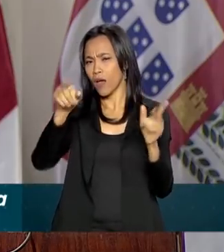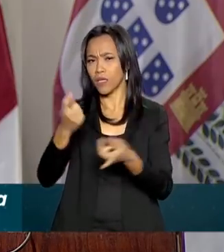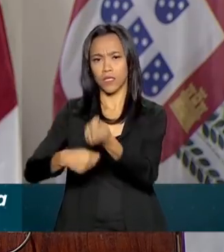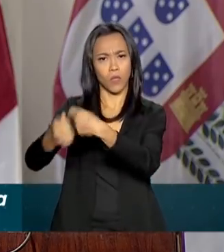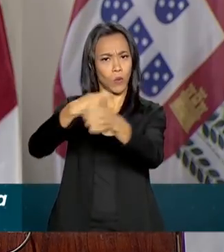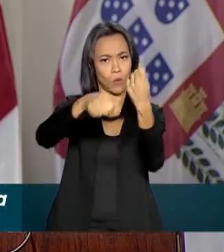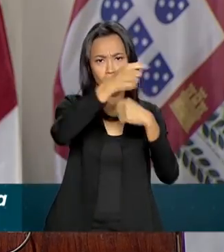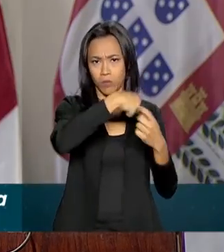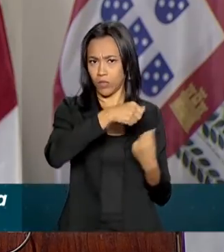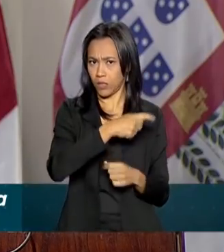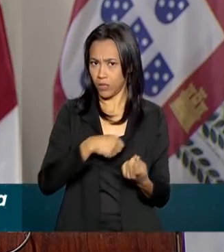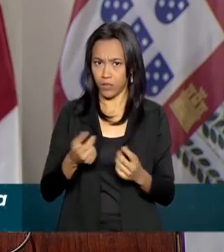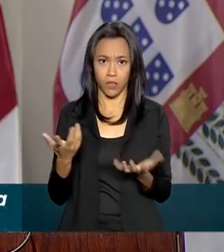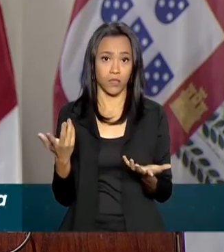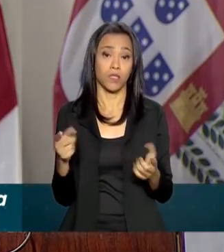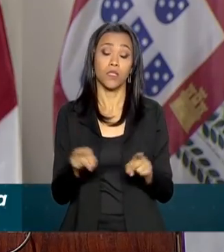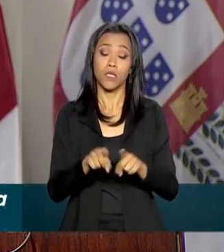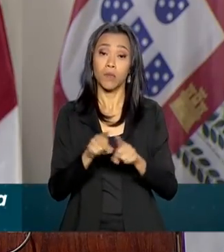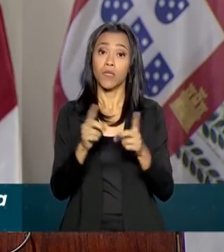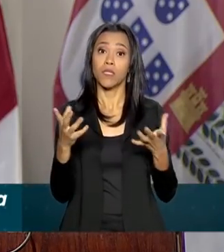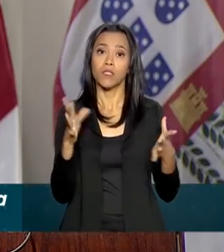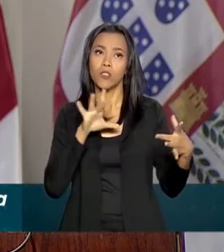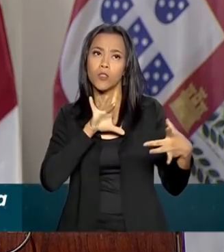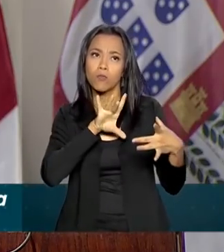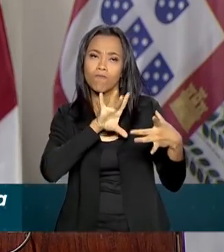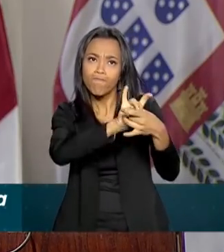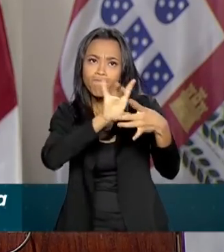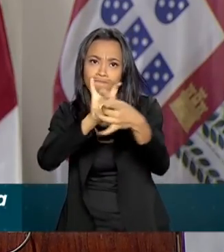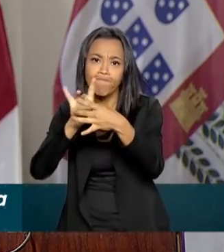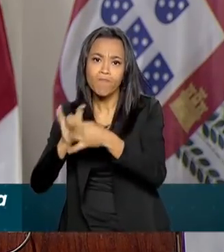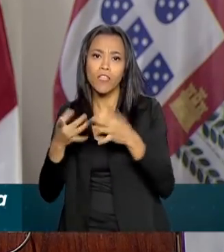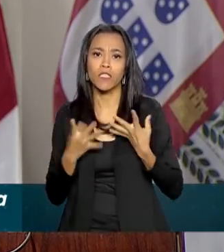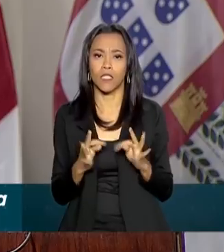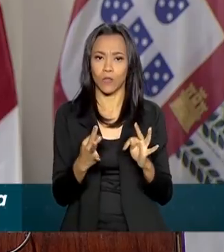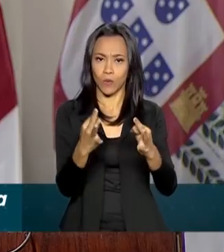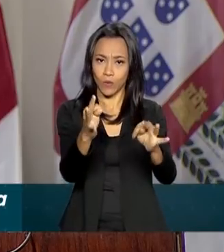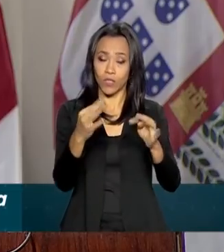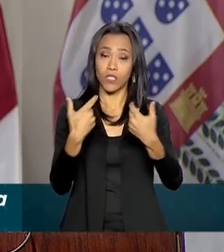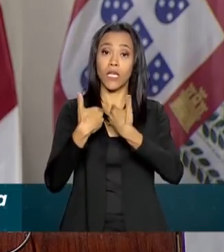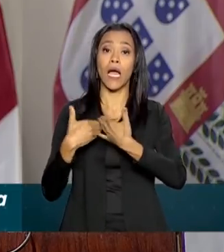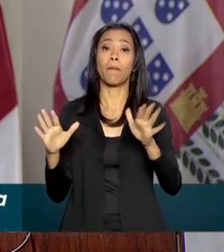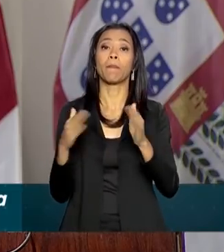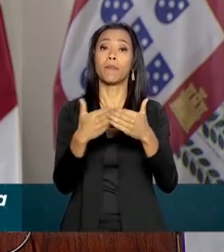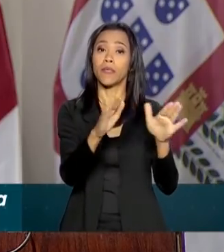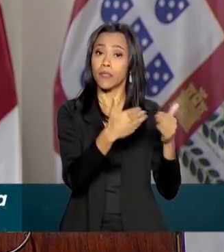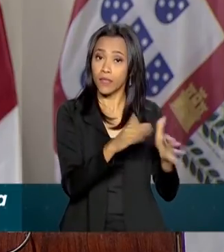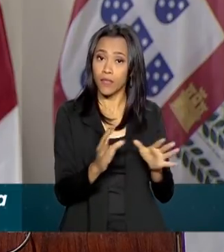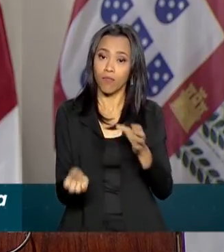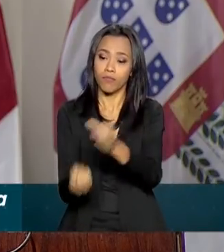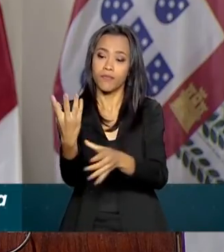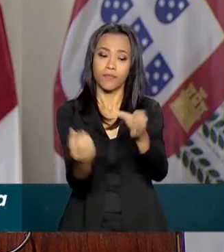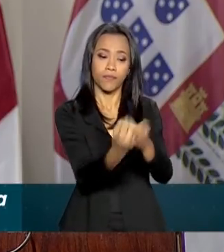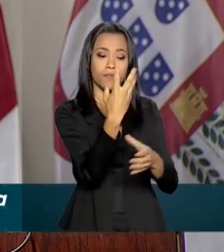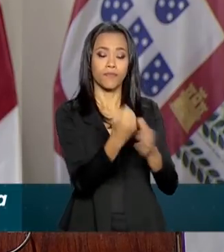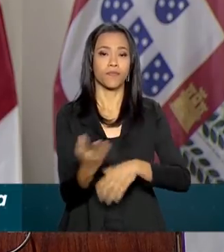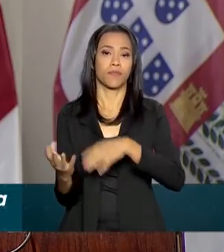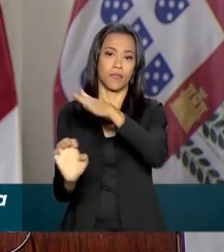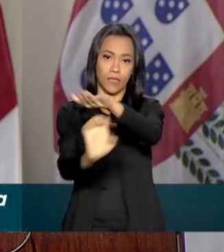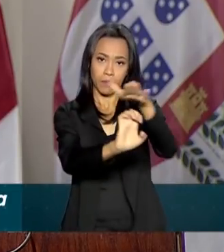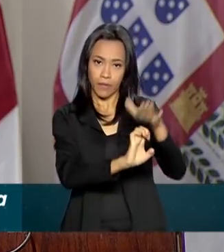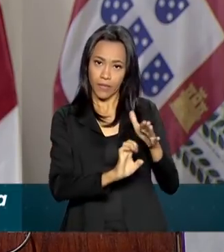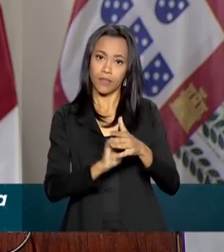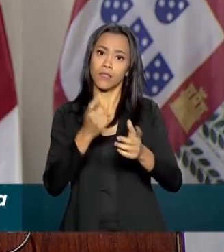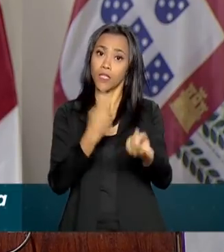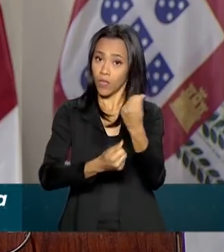aos grandes centros tecnológicos de atrair investimentos e de abrir mercados e trabalho